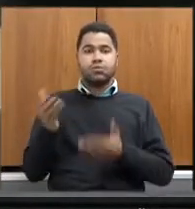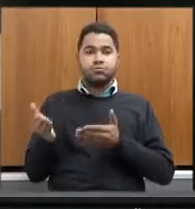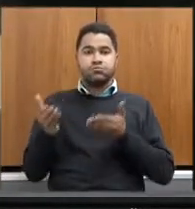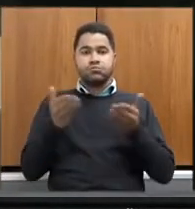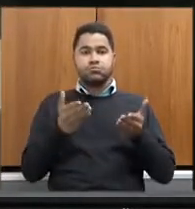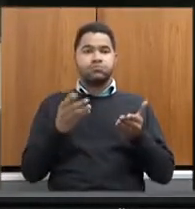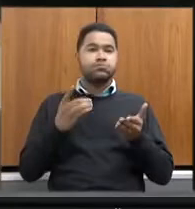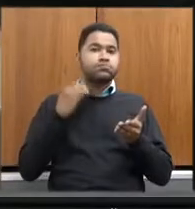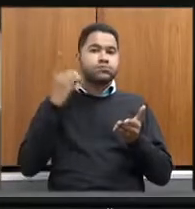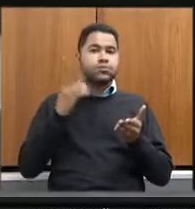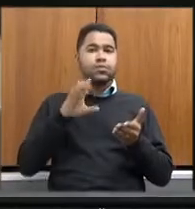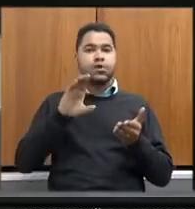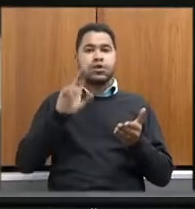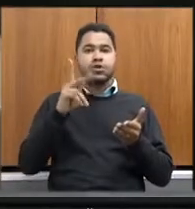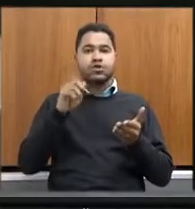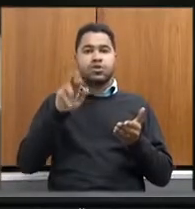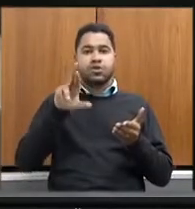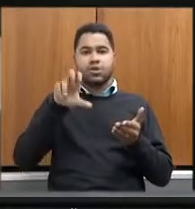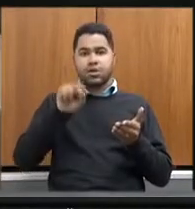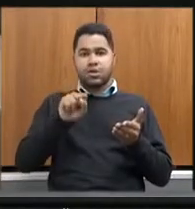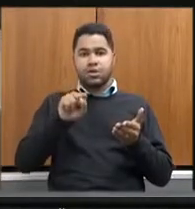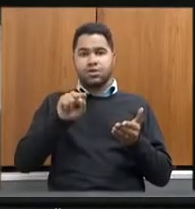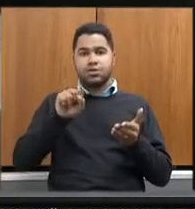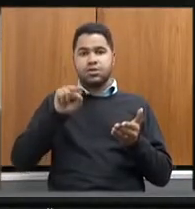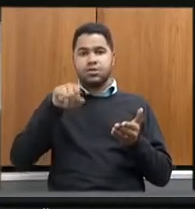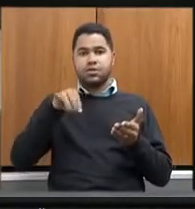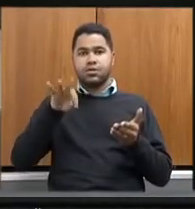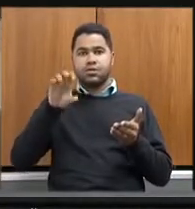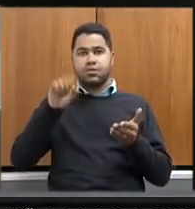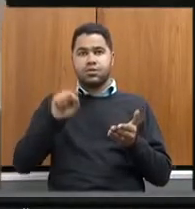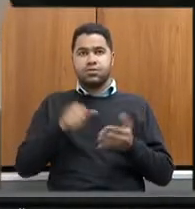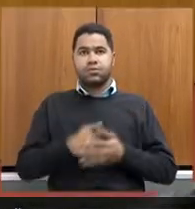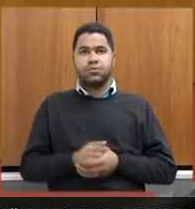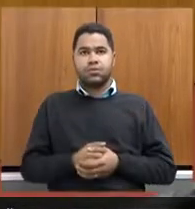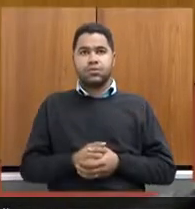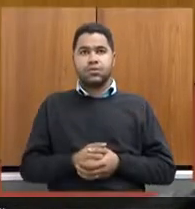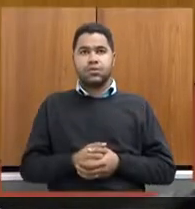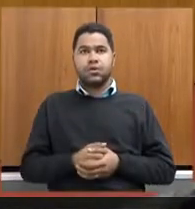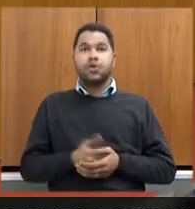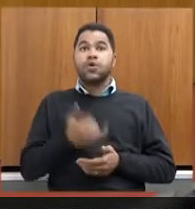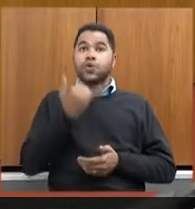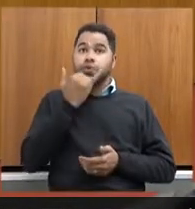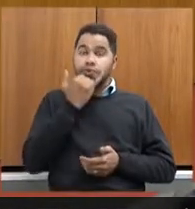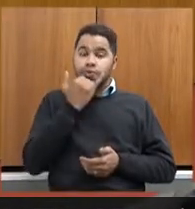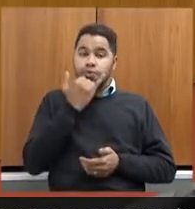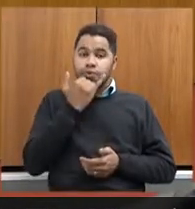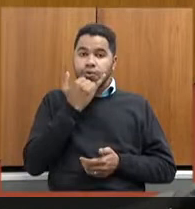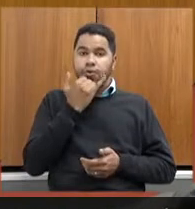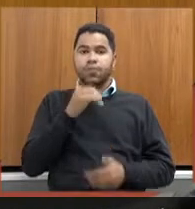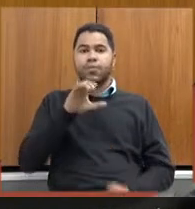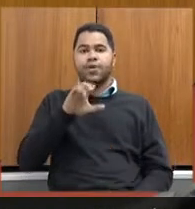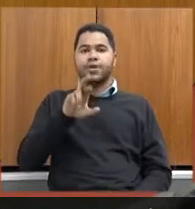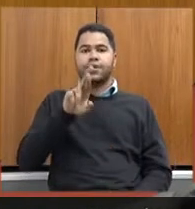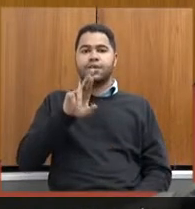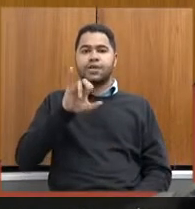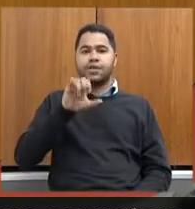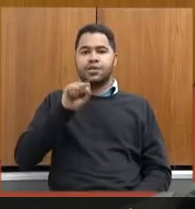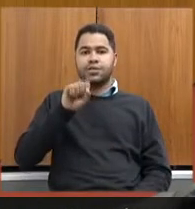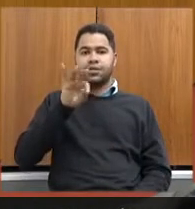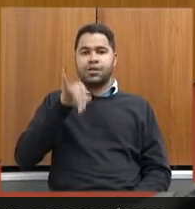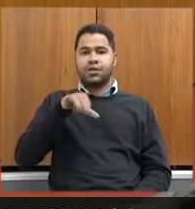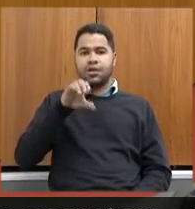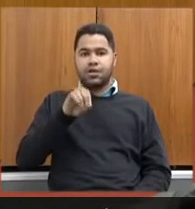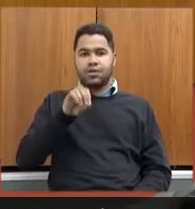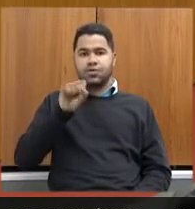deputado Charles Santos Me desculpe Cristiano Silveira que vai relatar e